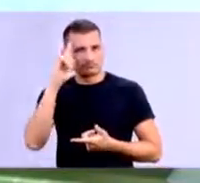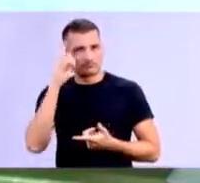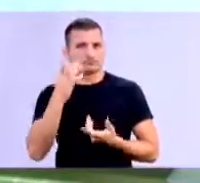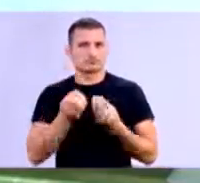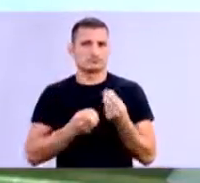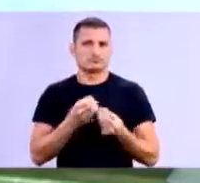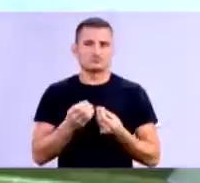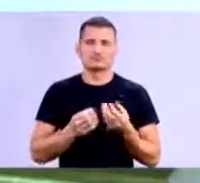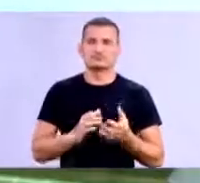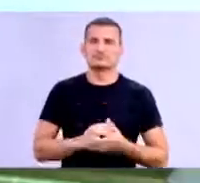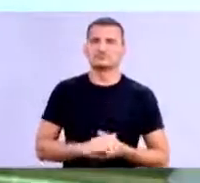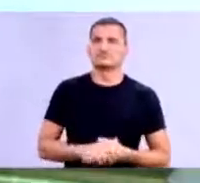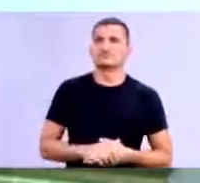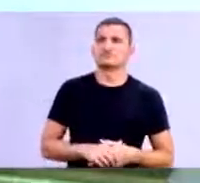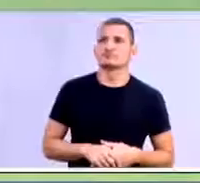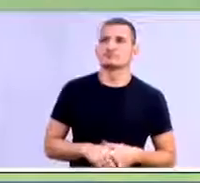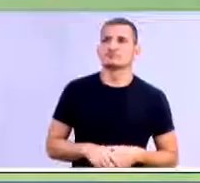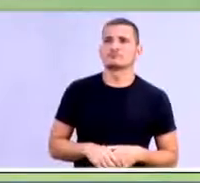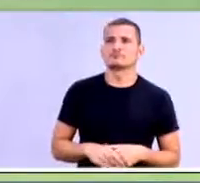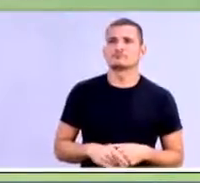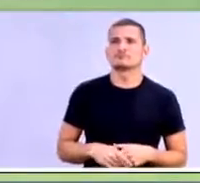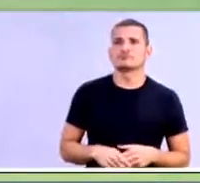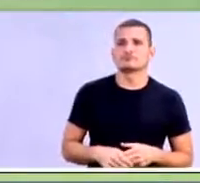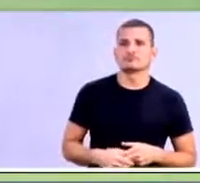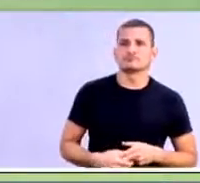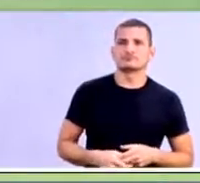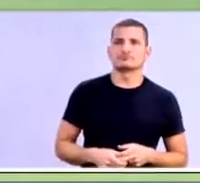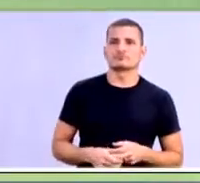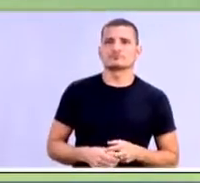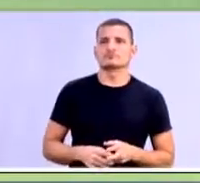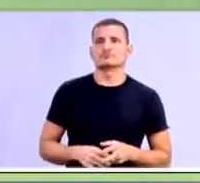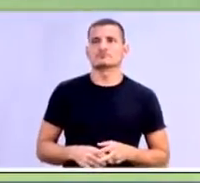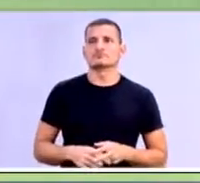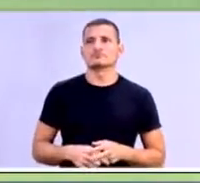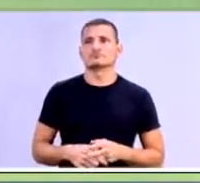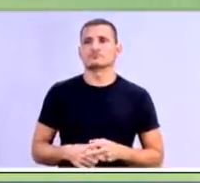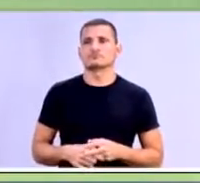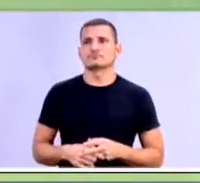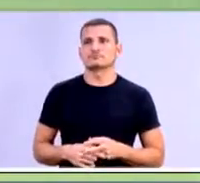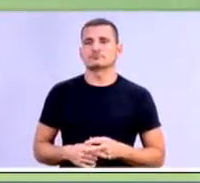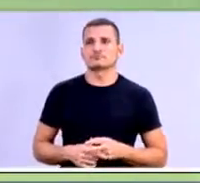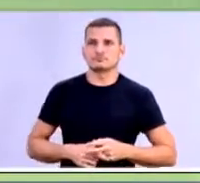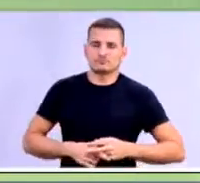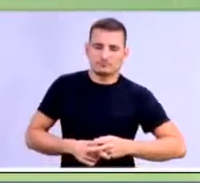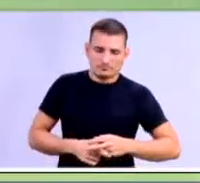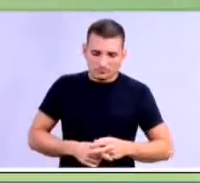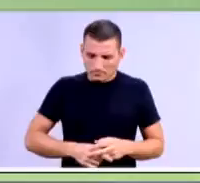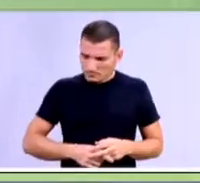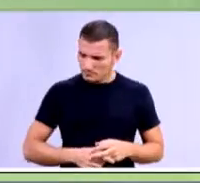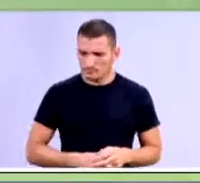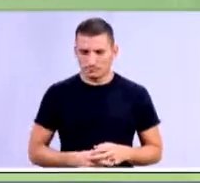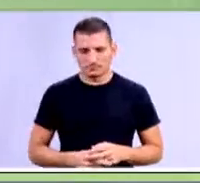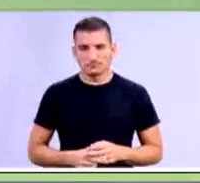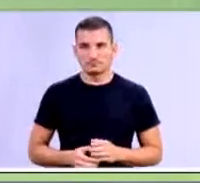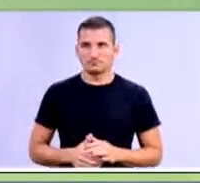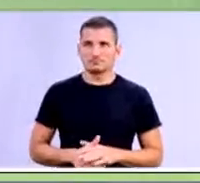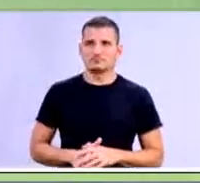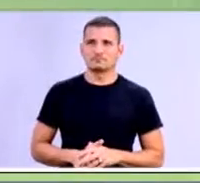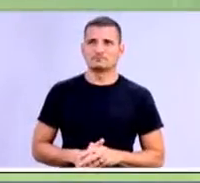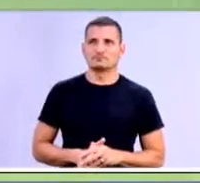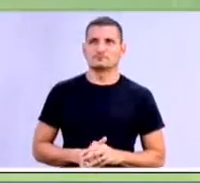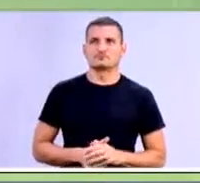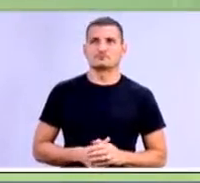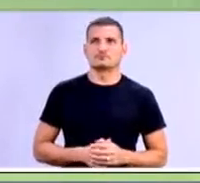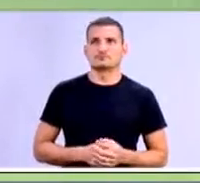redor. Vejamos um resumo do que nós estudamos hoje. Nós vimos que os tipos de texto,